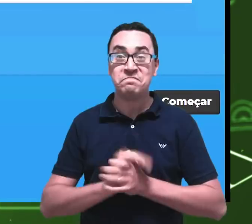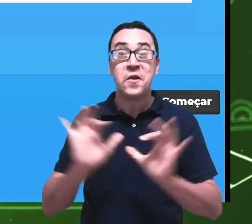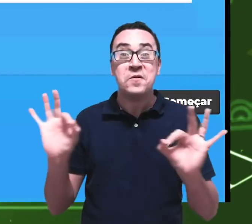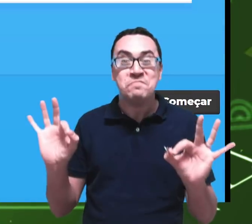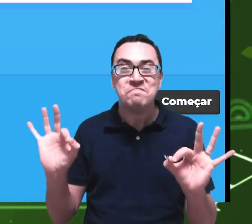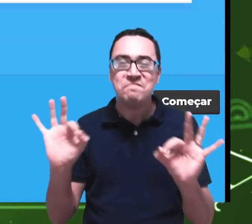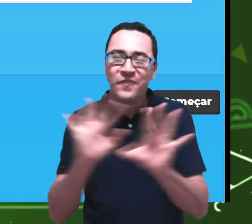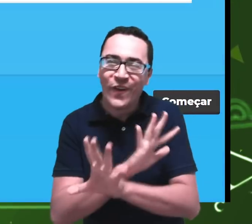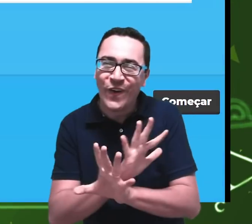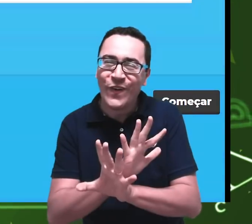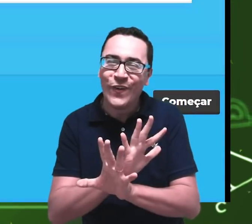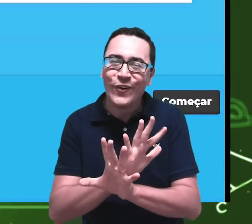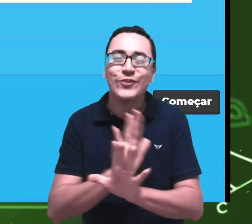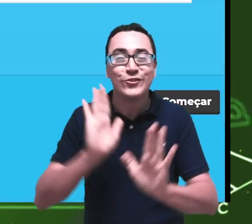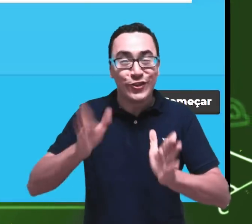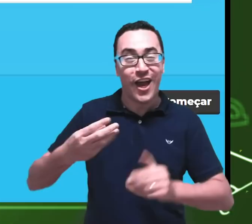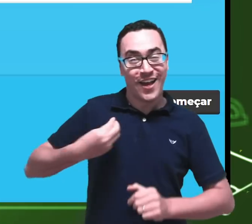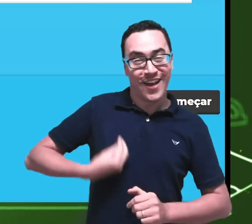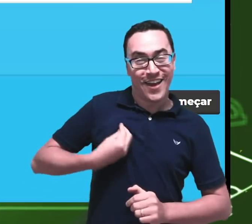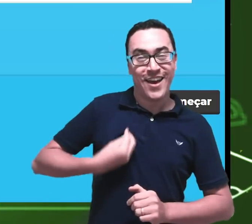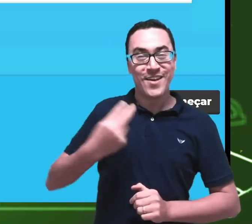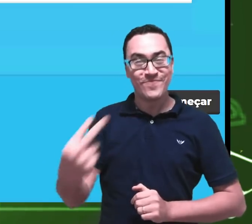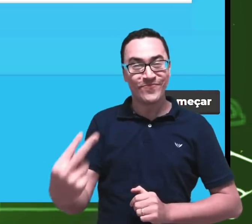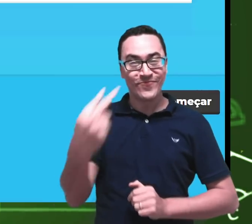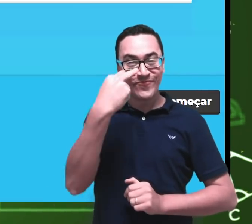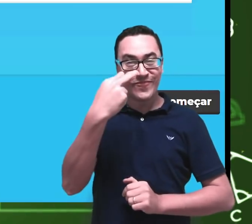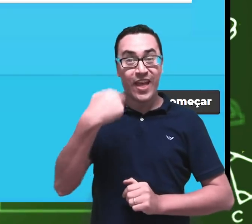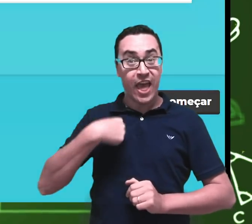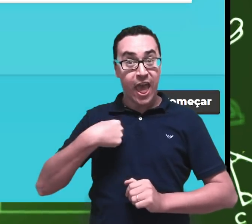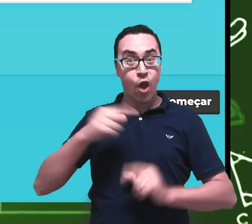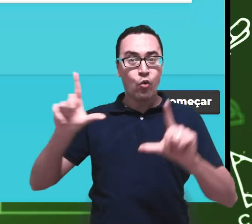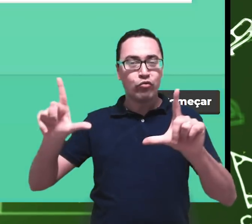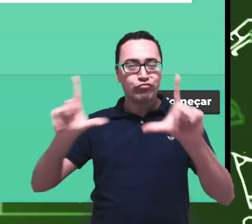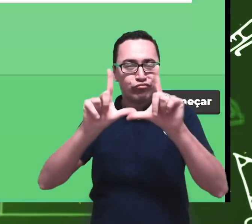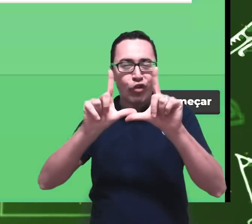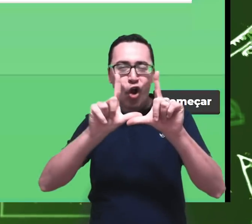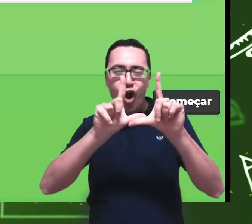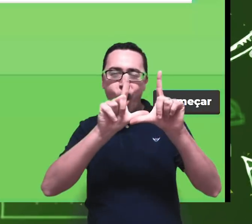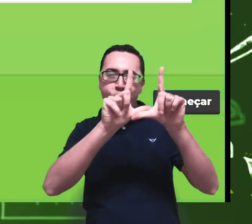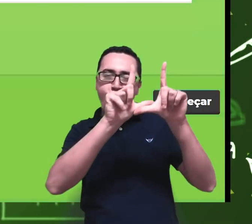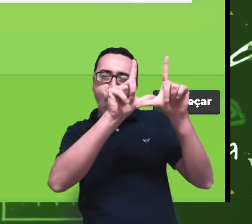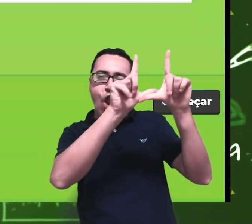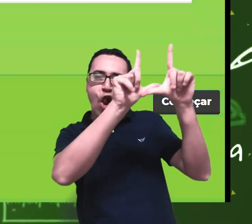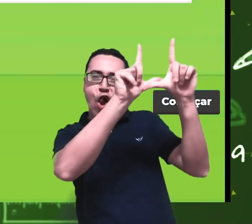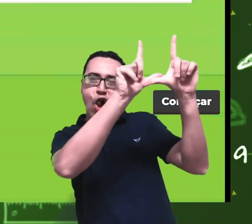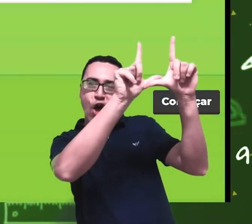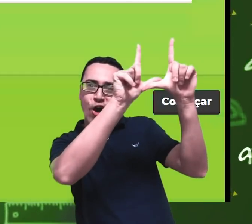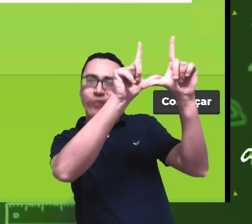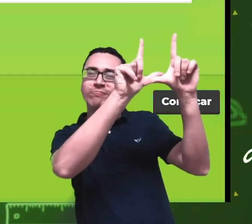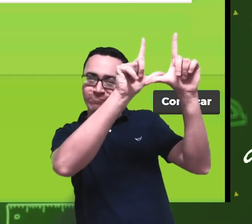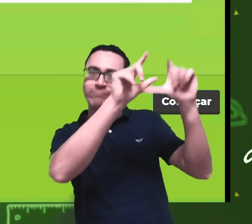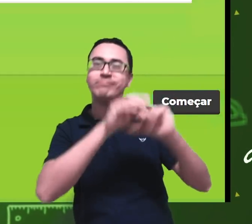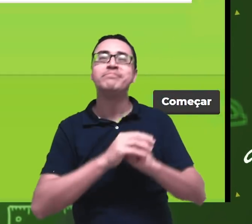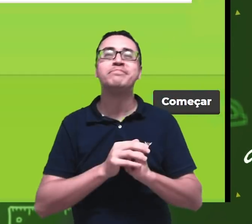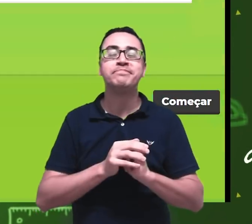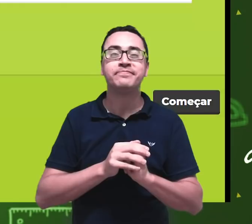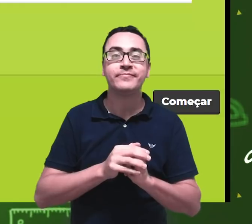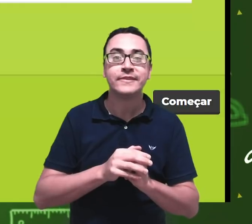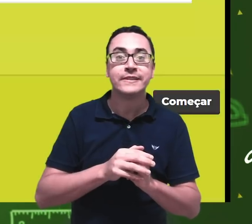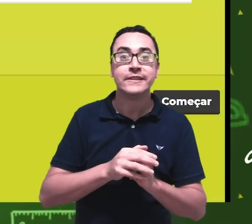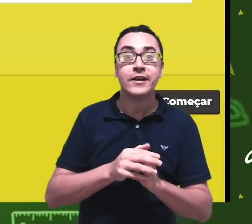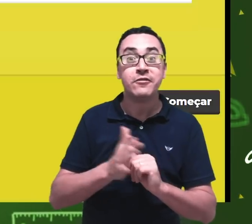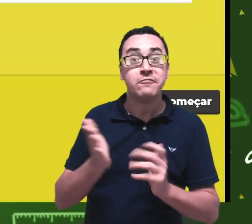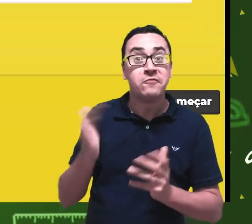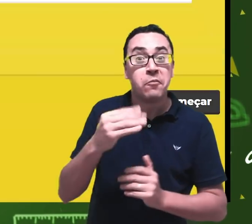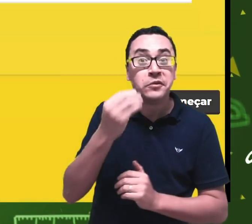Pronto, já estou aqui. Vou ficar pequenininha aqui na sua telinha de novo, tá bom? E vamos experimentar